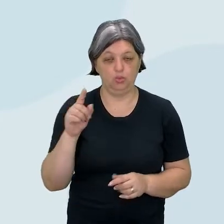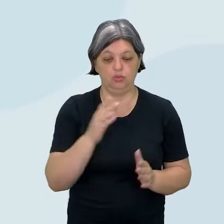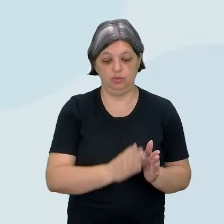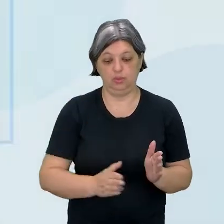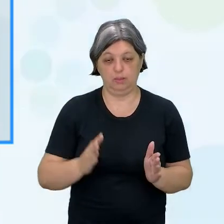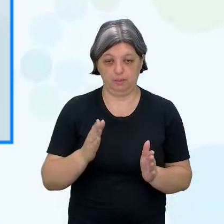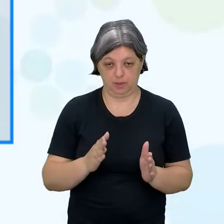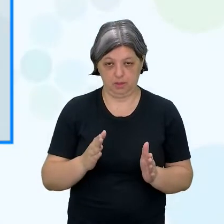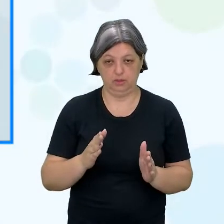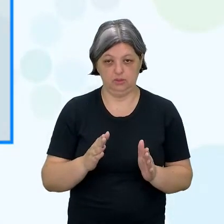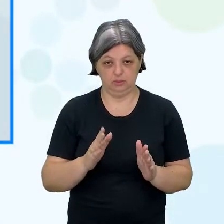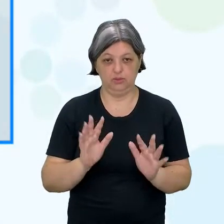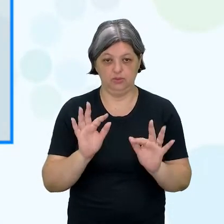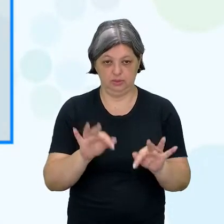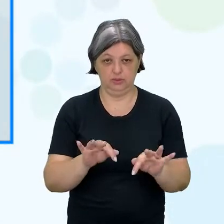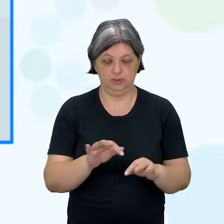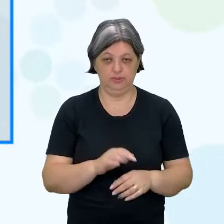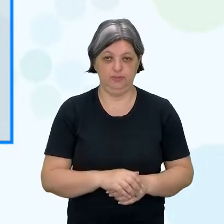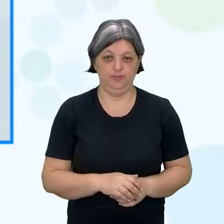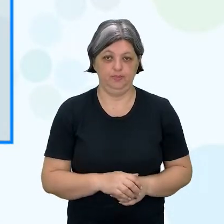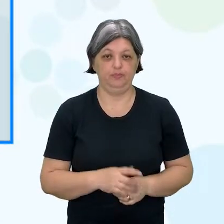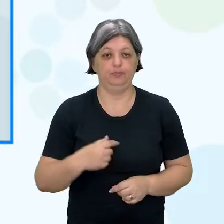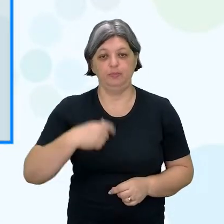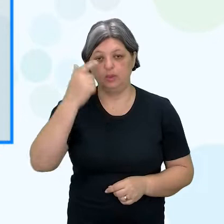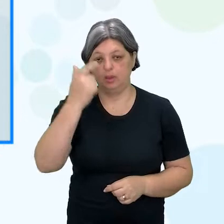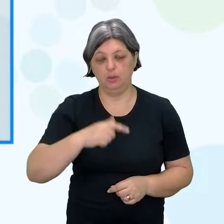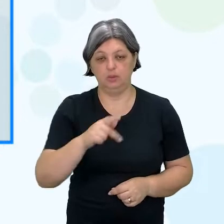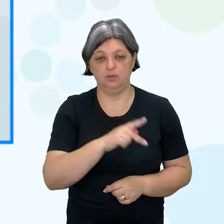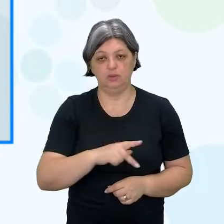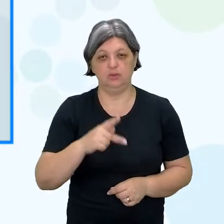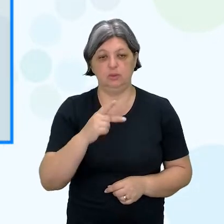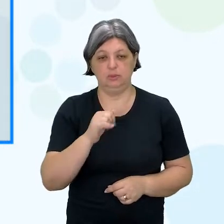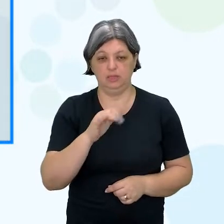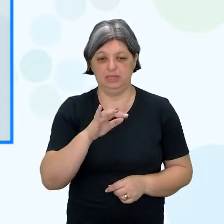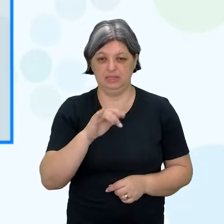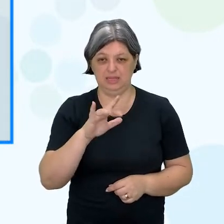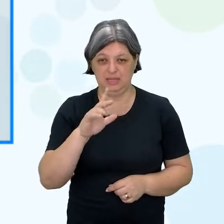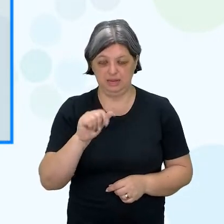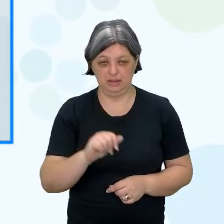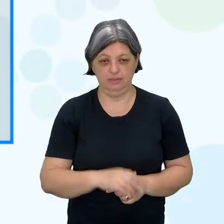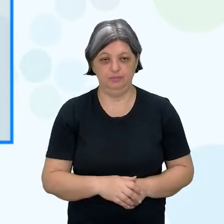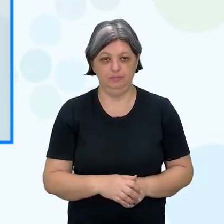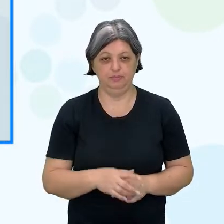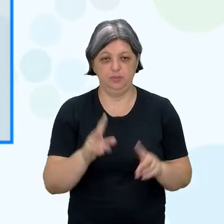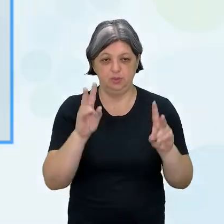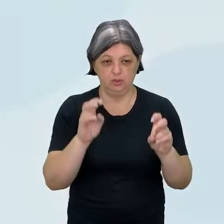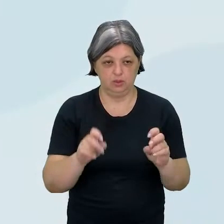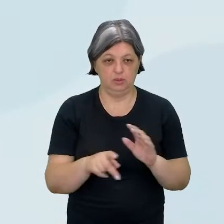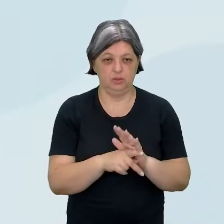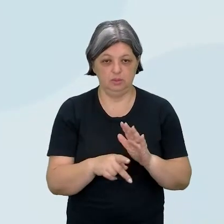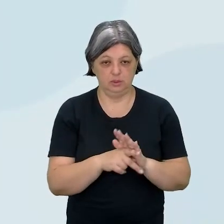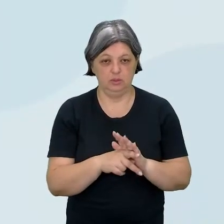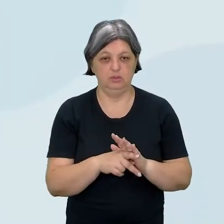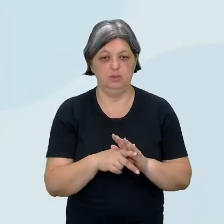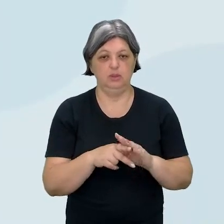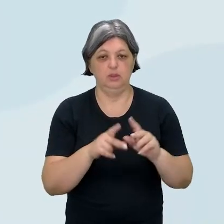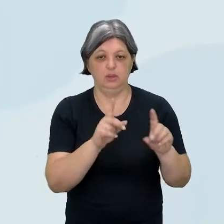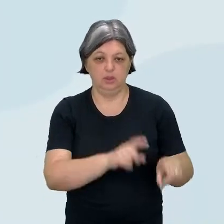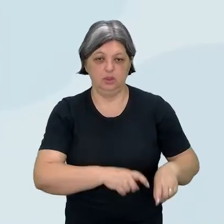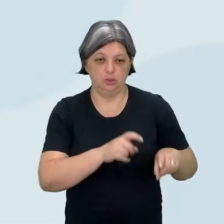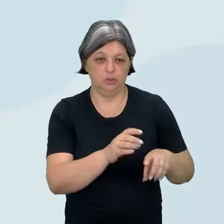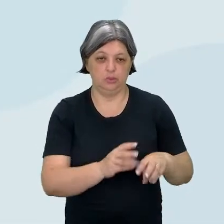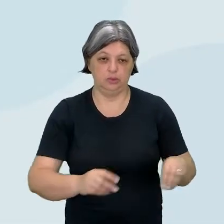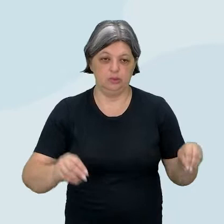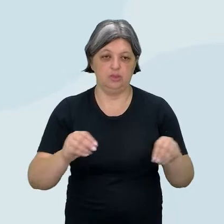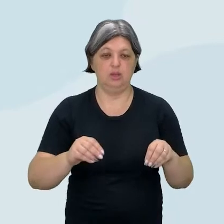da sistematização. Eu sou a professora Priscila, o nosso aprofundamento é a cultura do solo do campo à